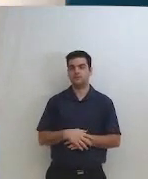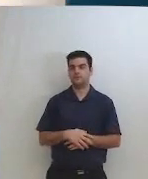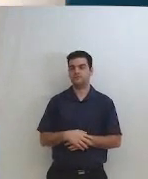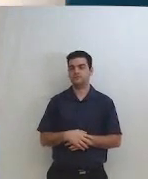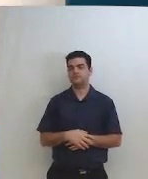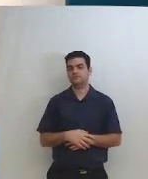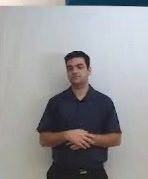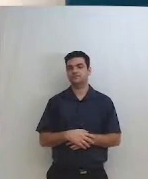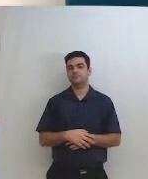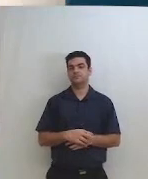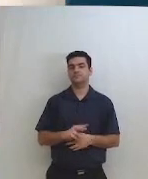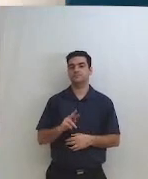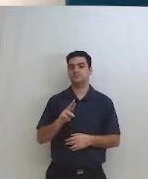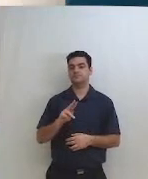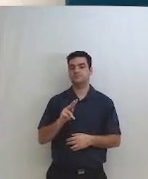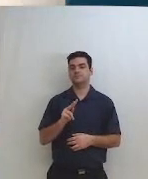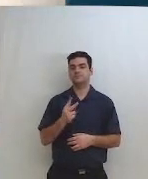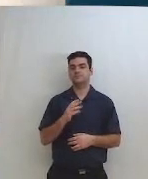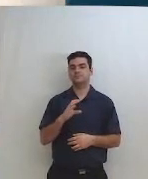RHC